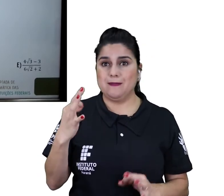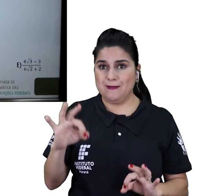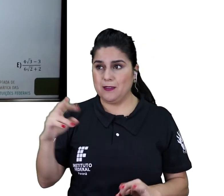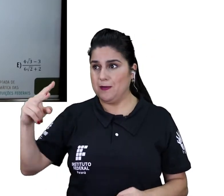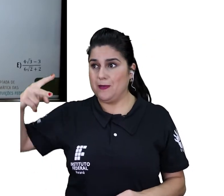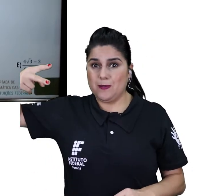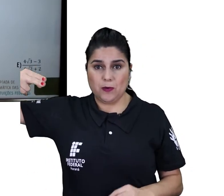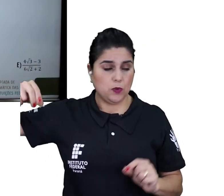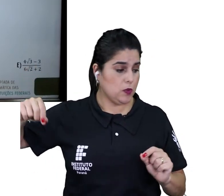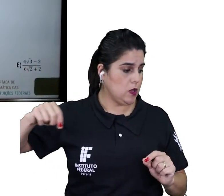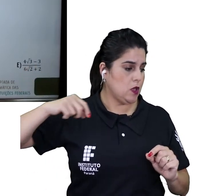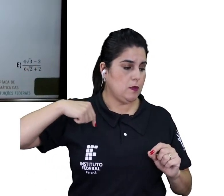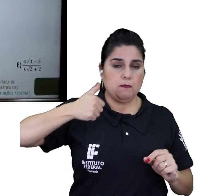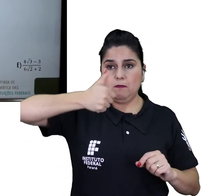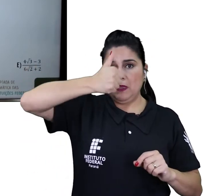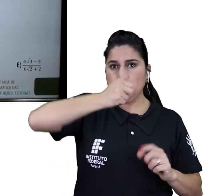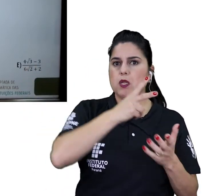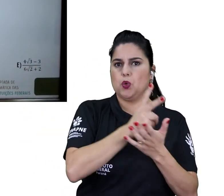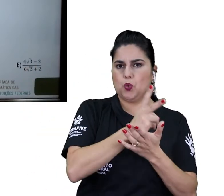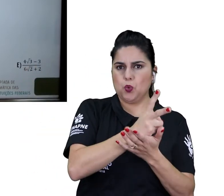Vou manter a primeira,